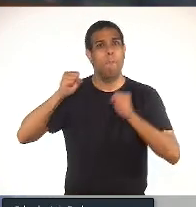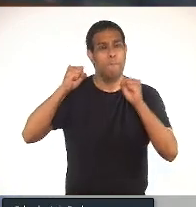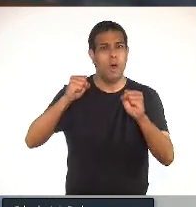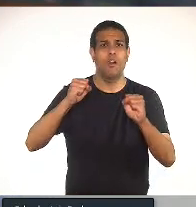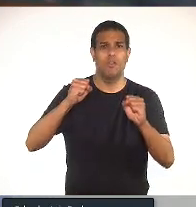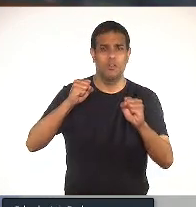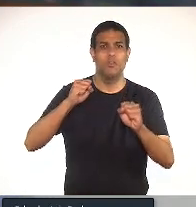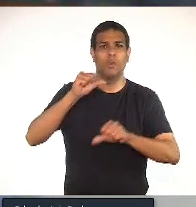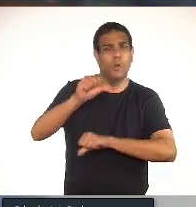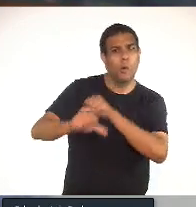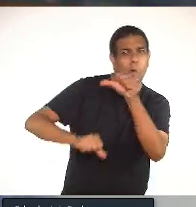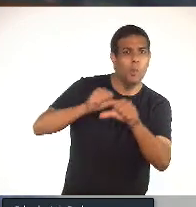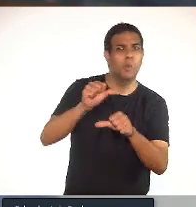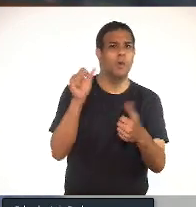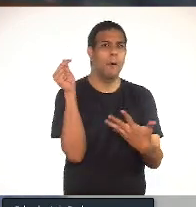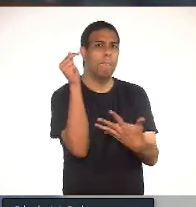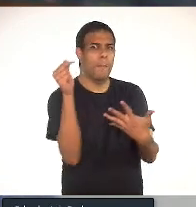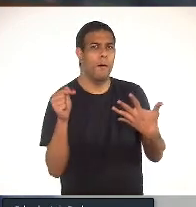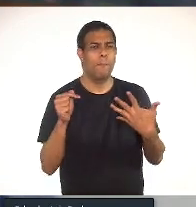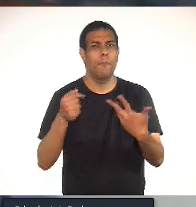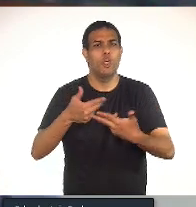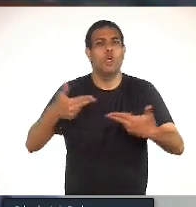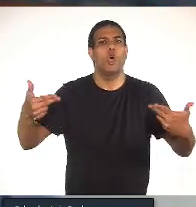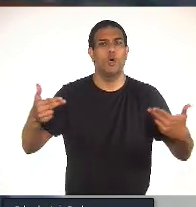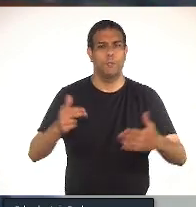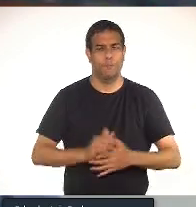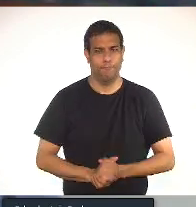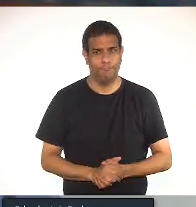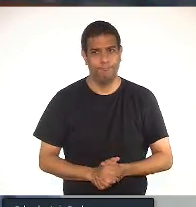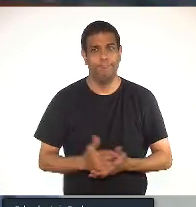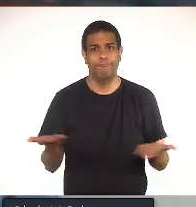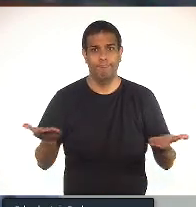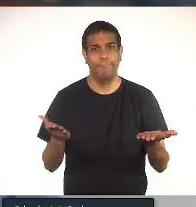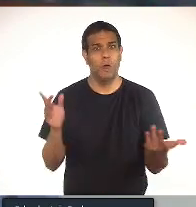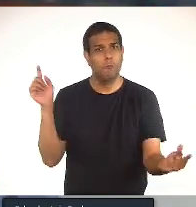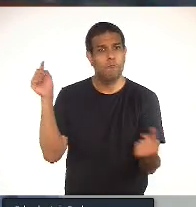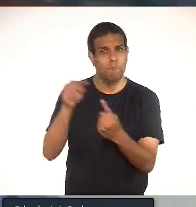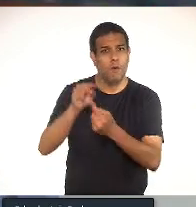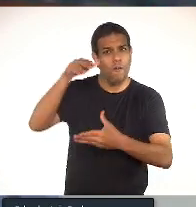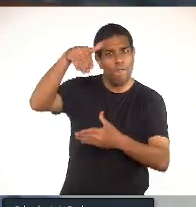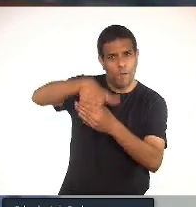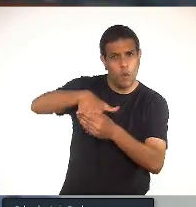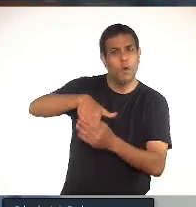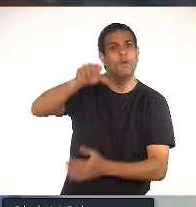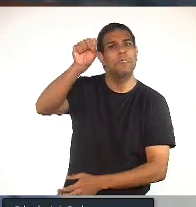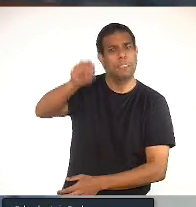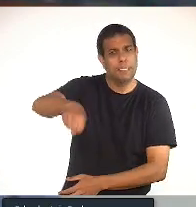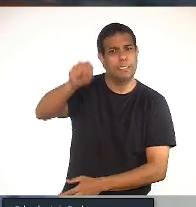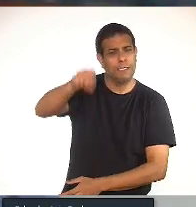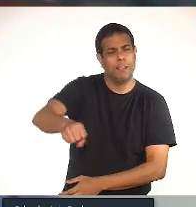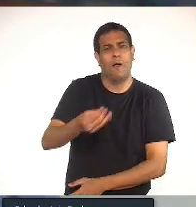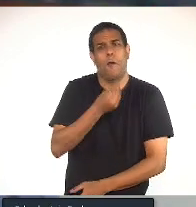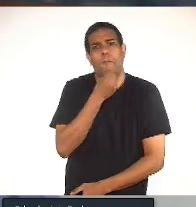também um balizador para essas transformações. Então, nesse sentido, o meu voto é